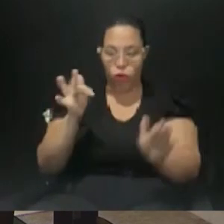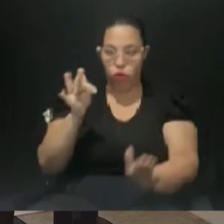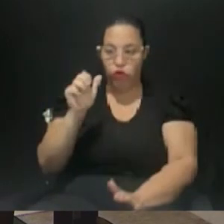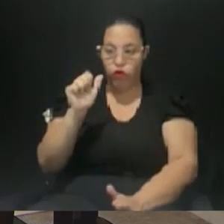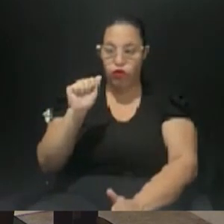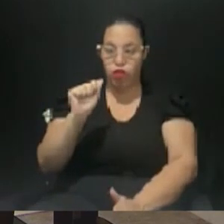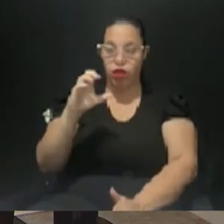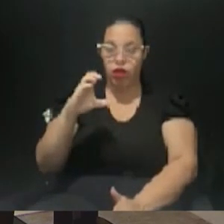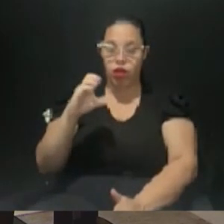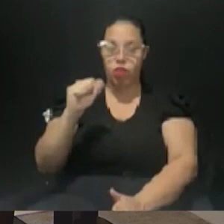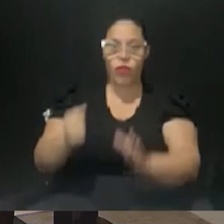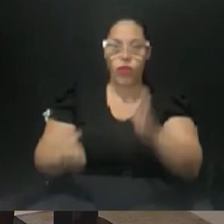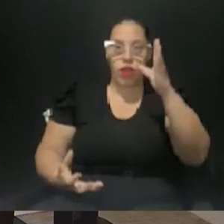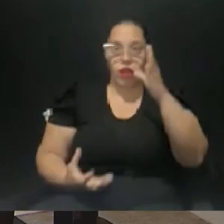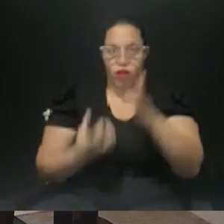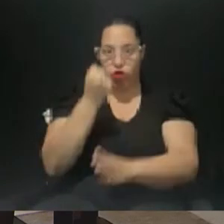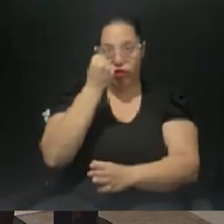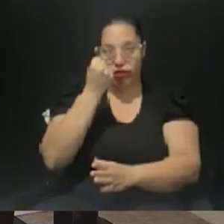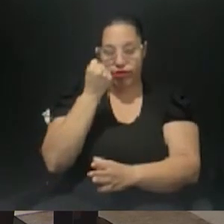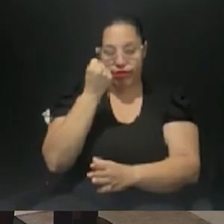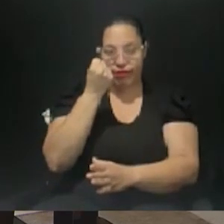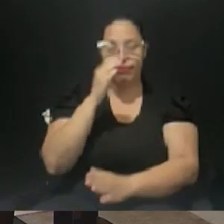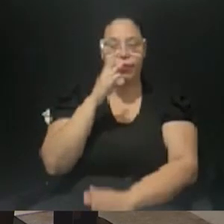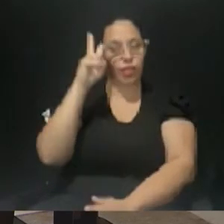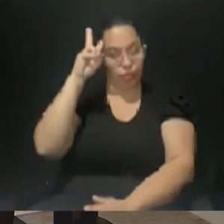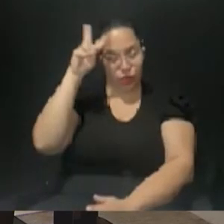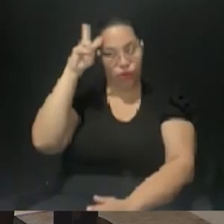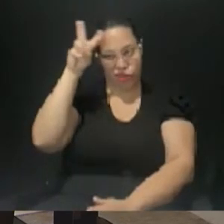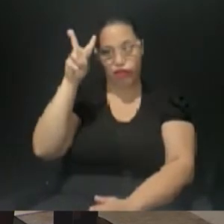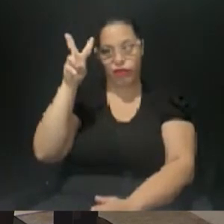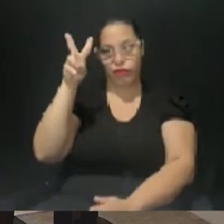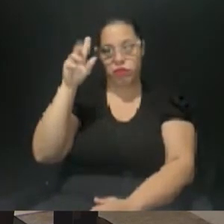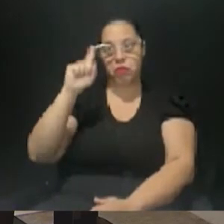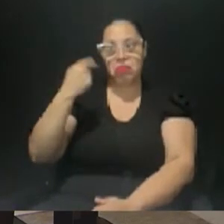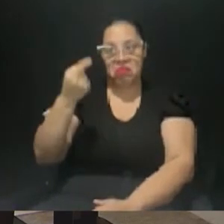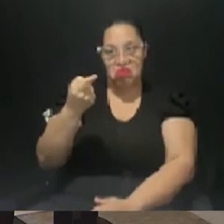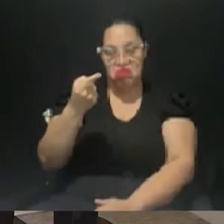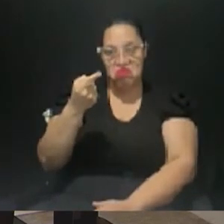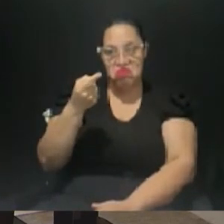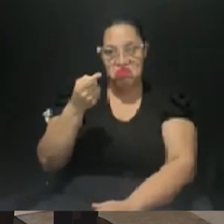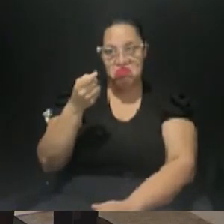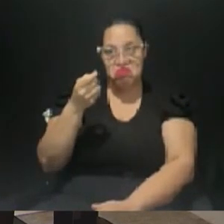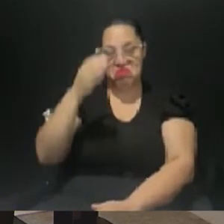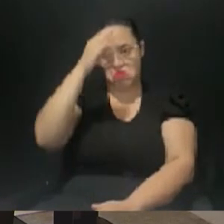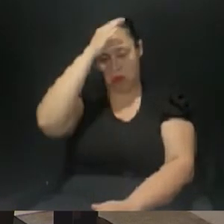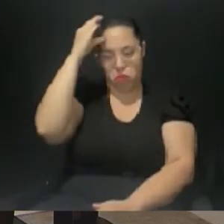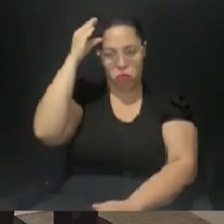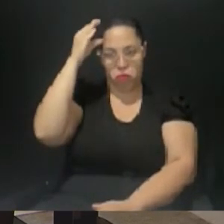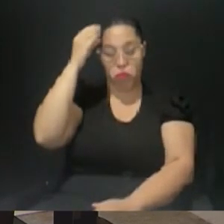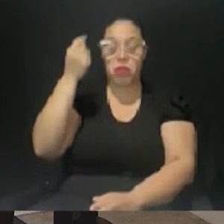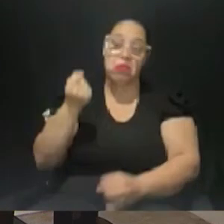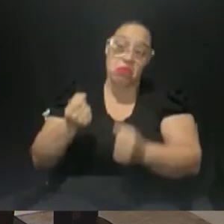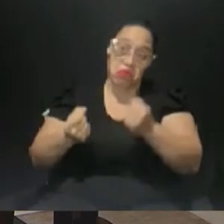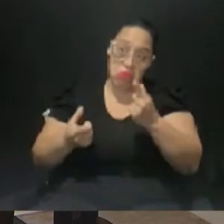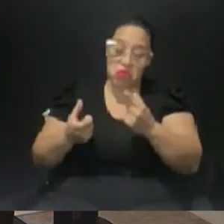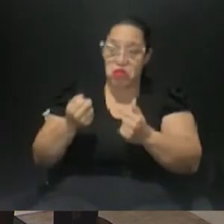tradicional história. Além dos clientes habituais, né, o Faca recebe famosos,